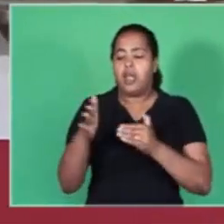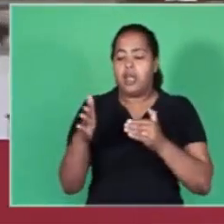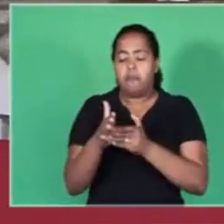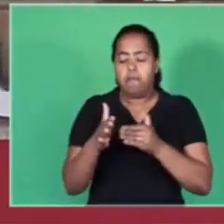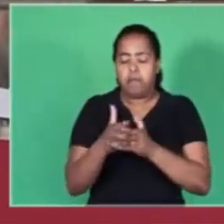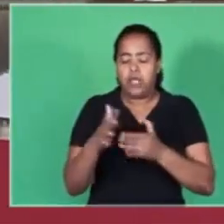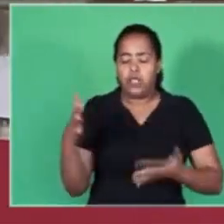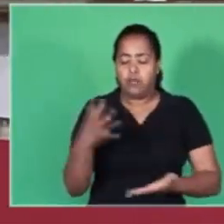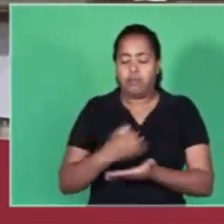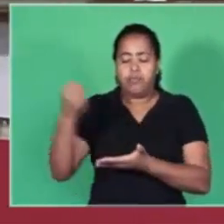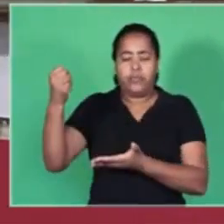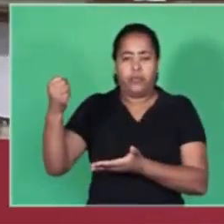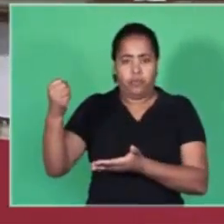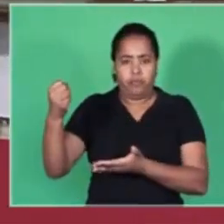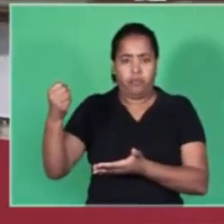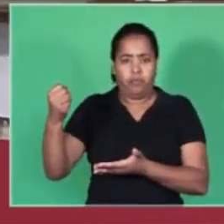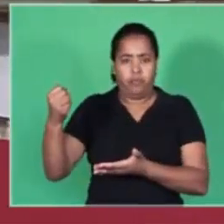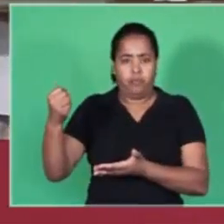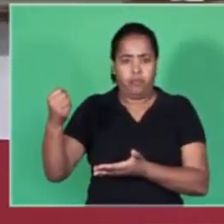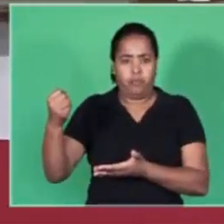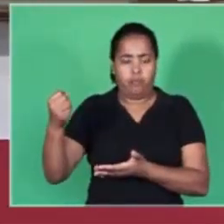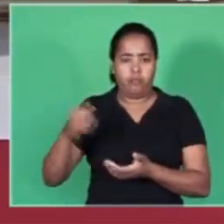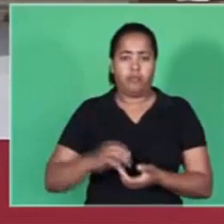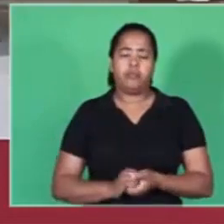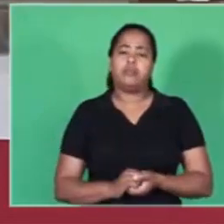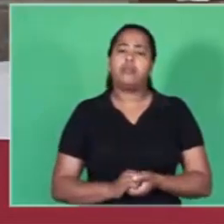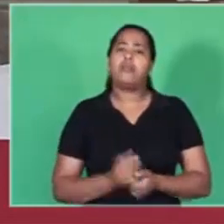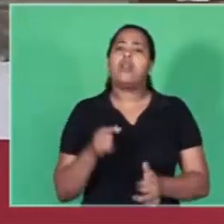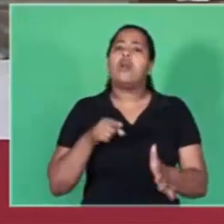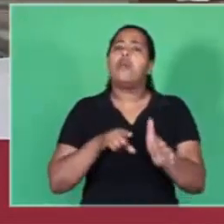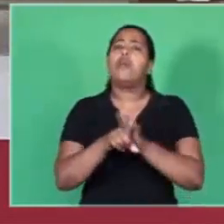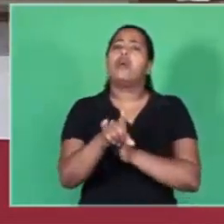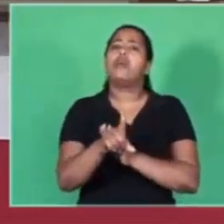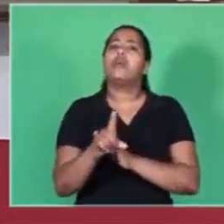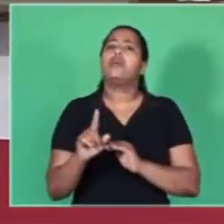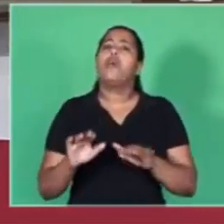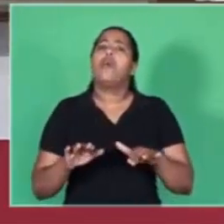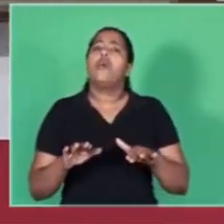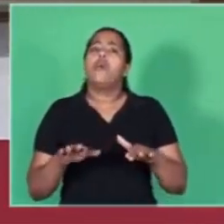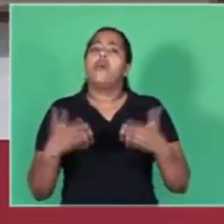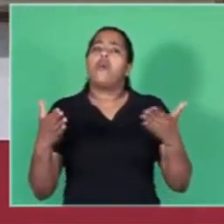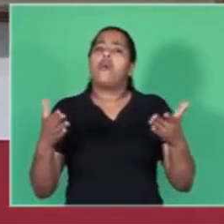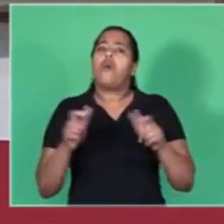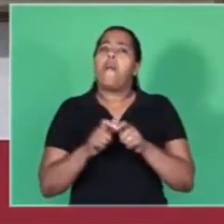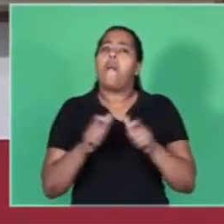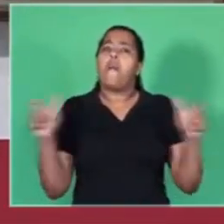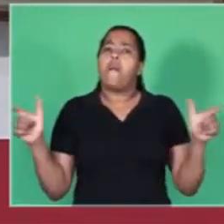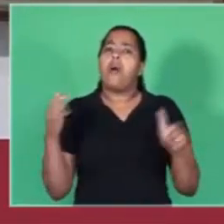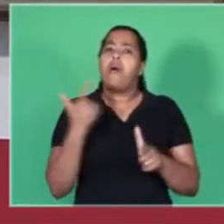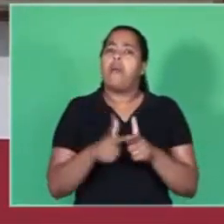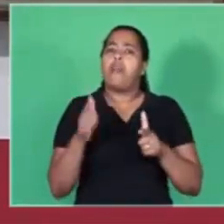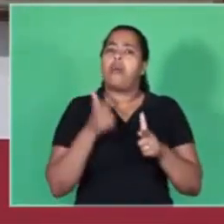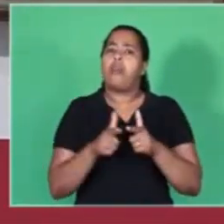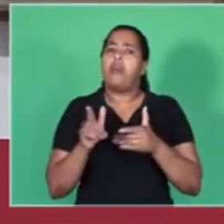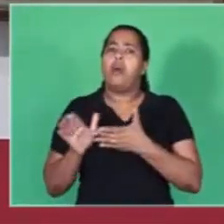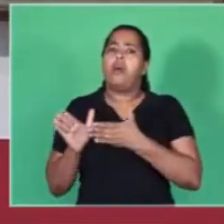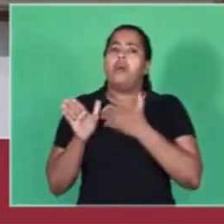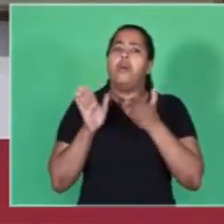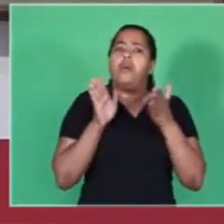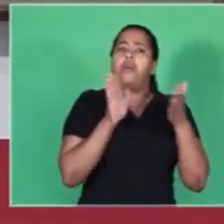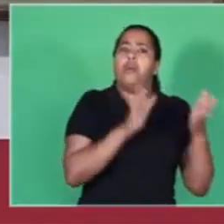vamos perguntar. Qual foi o grande problema para desviar o homem do projeto de